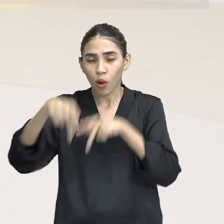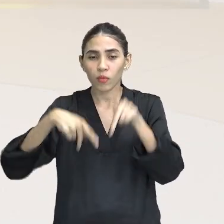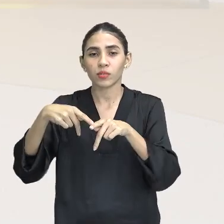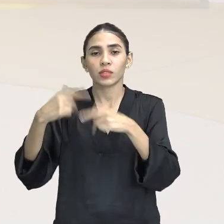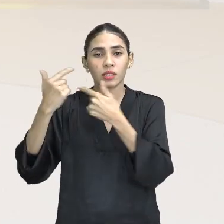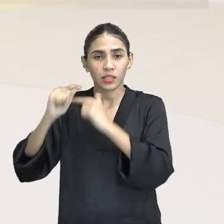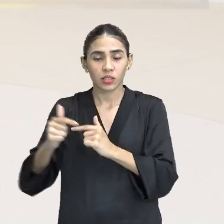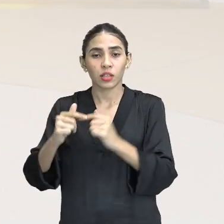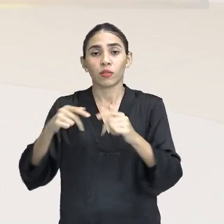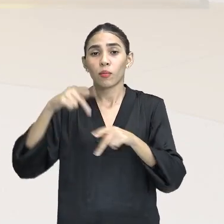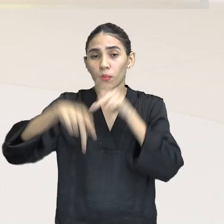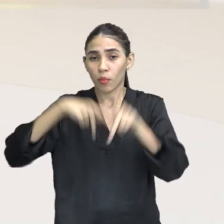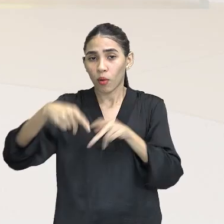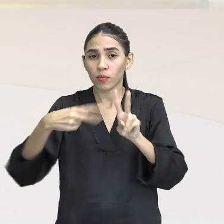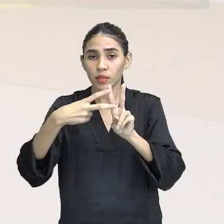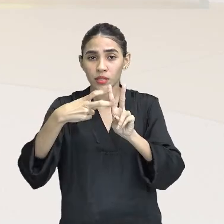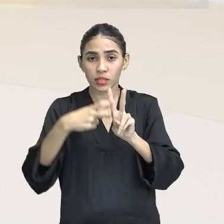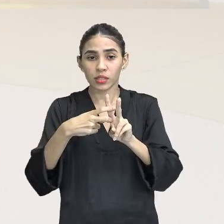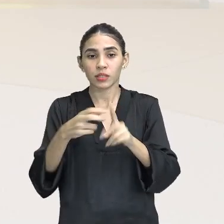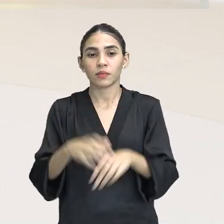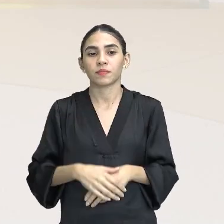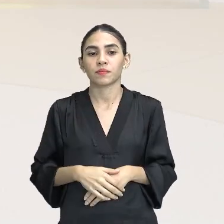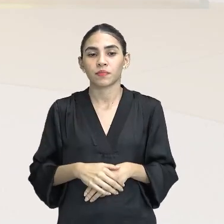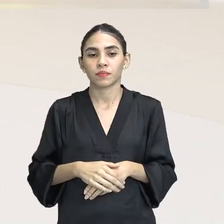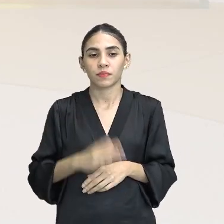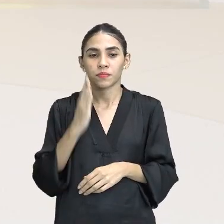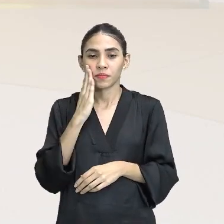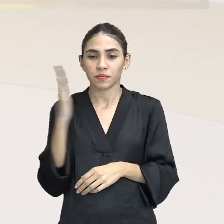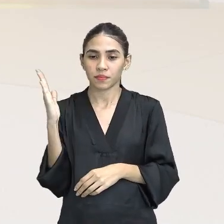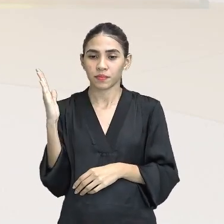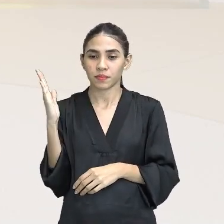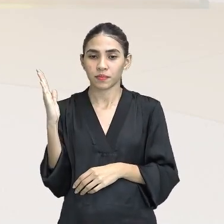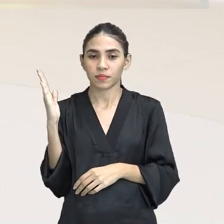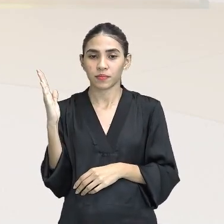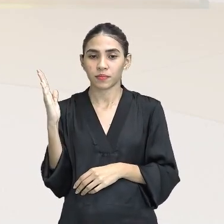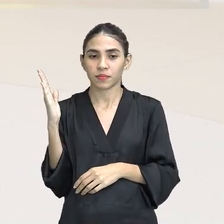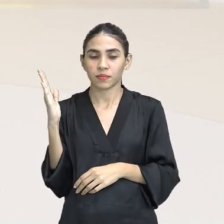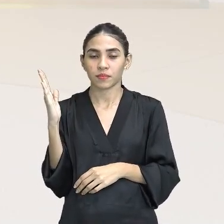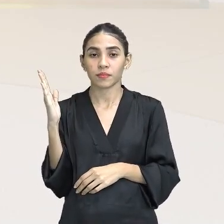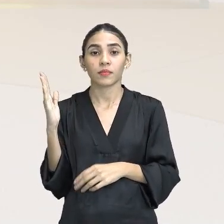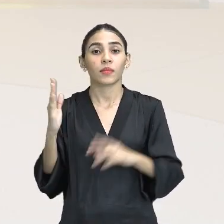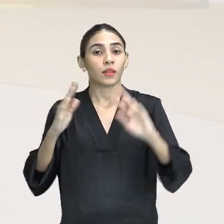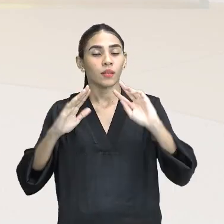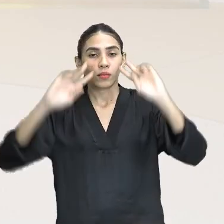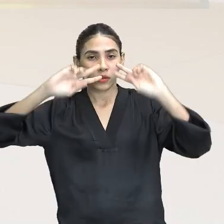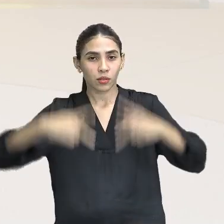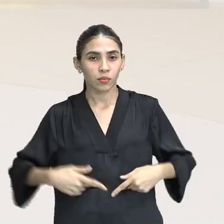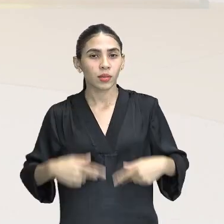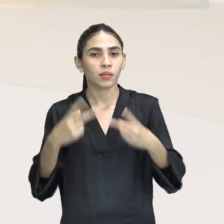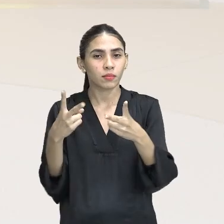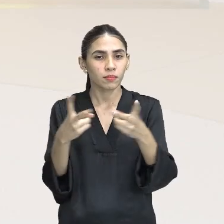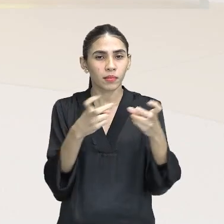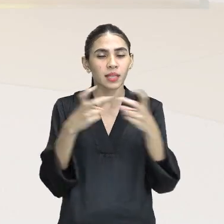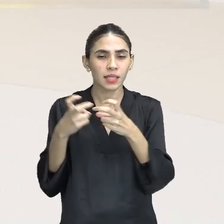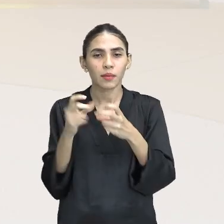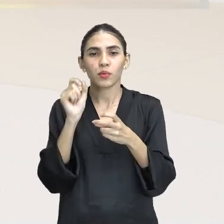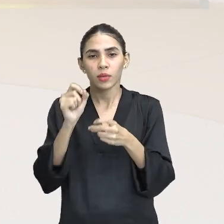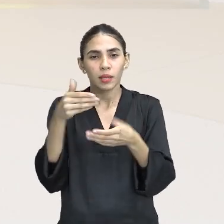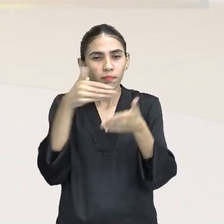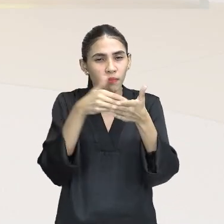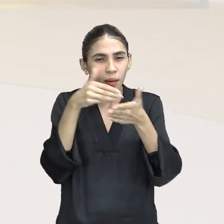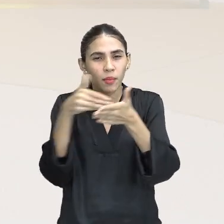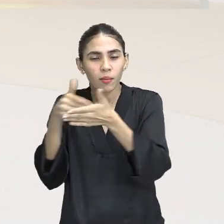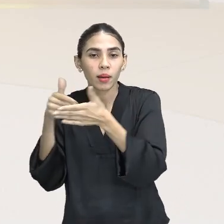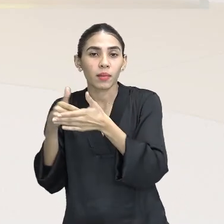pelos povos indígenas, que é o arco e a flecha. Então, olha só, o ser humano percebe que tem algumas limitações. Ele